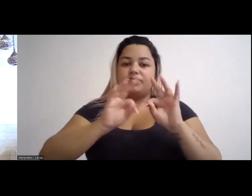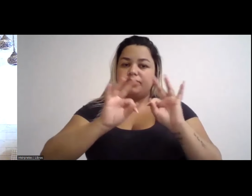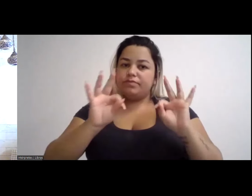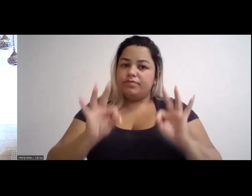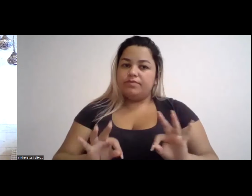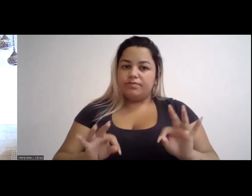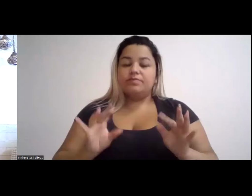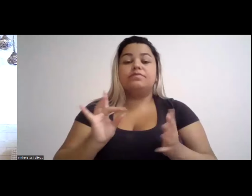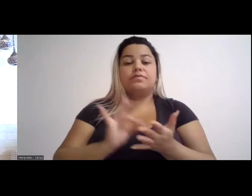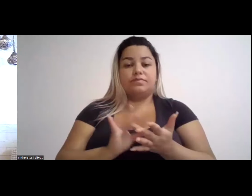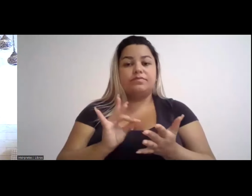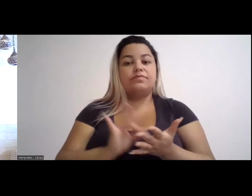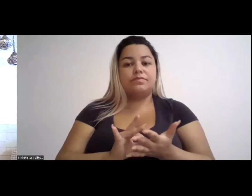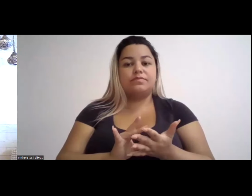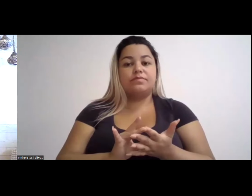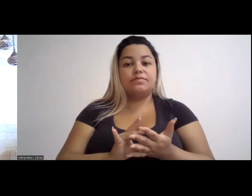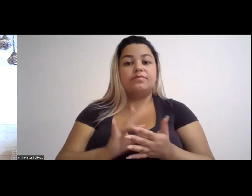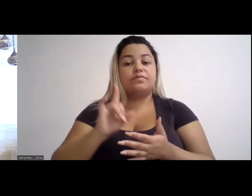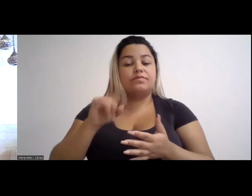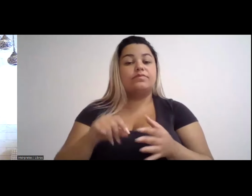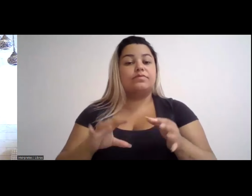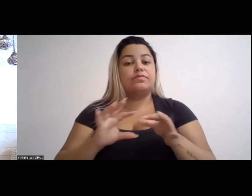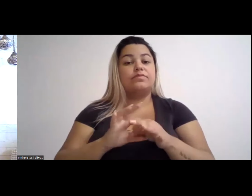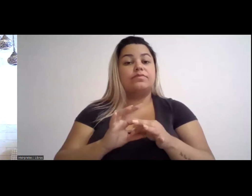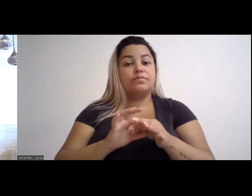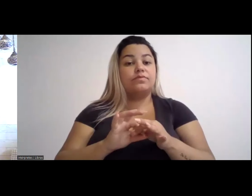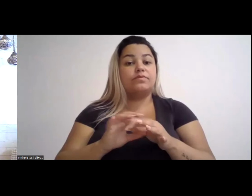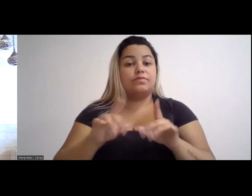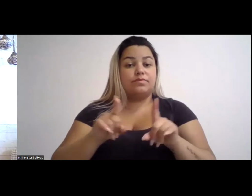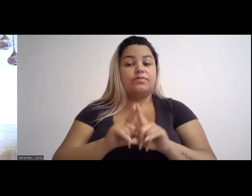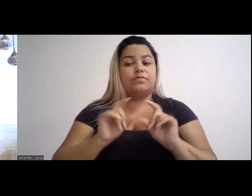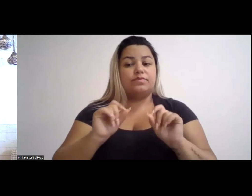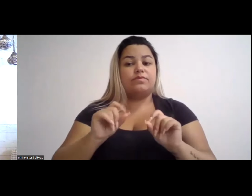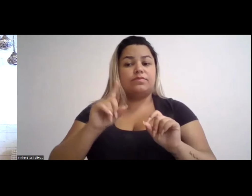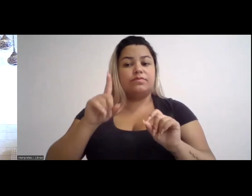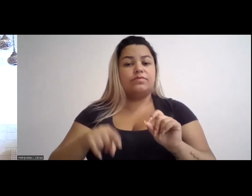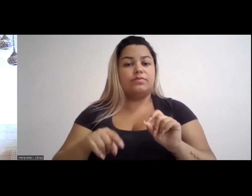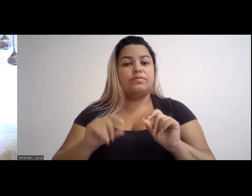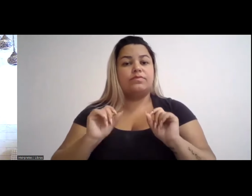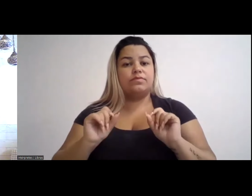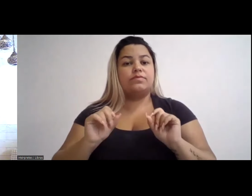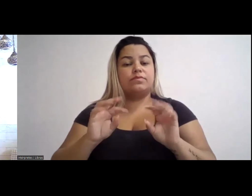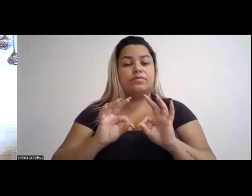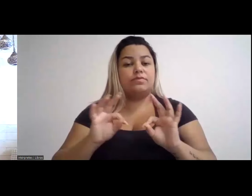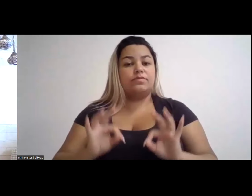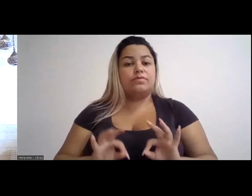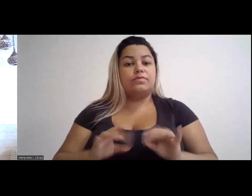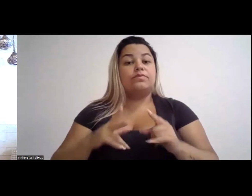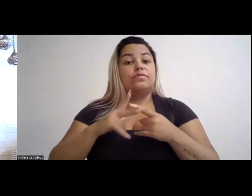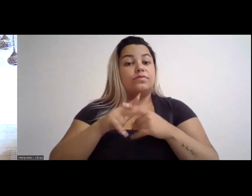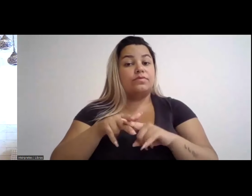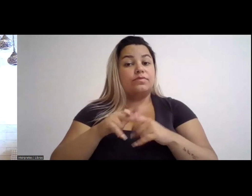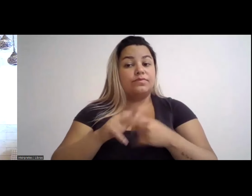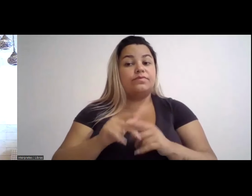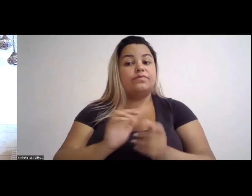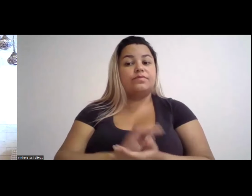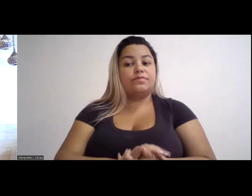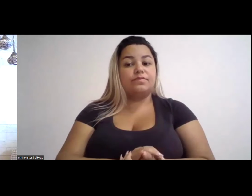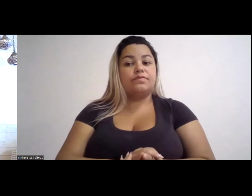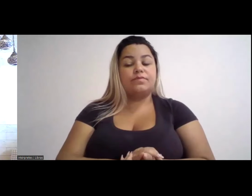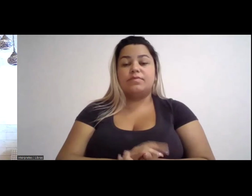é? Que seja unificadora, que seja prepotente, que seja hegemônica. Tecnologias são ferramentas, não é?